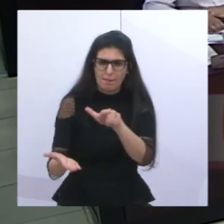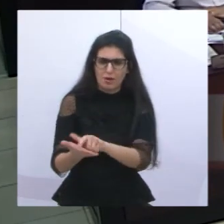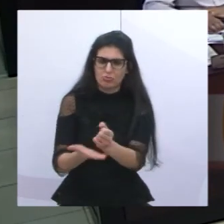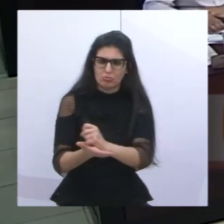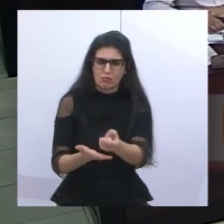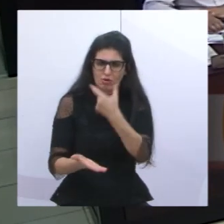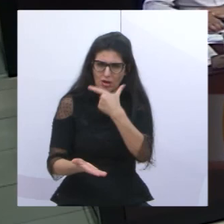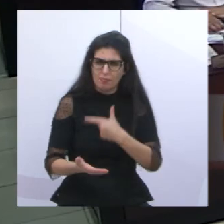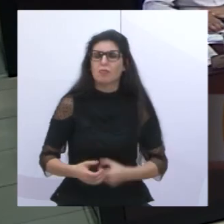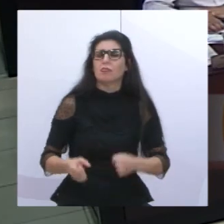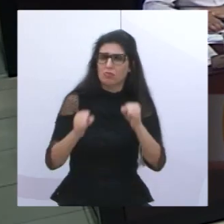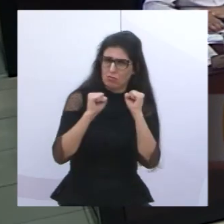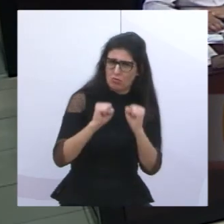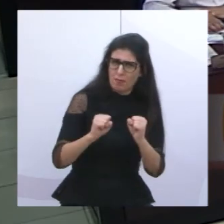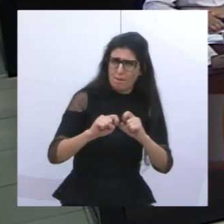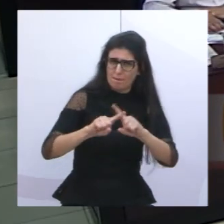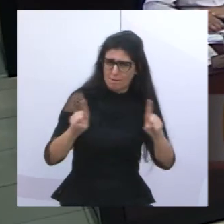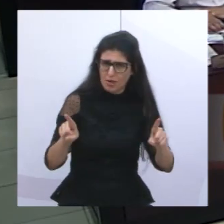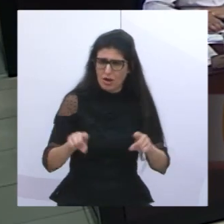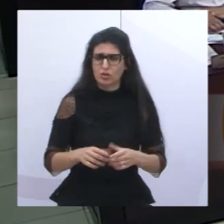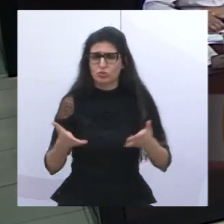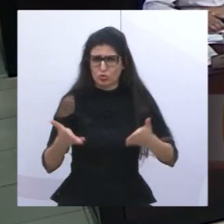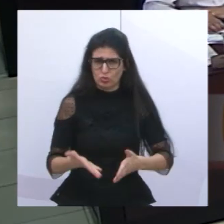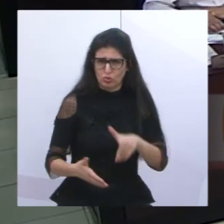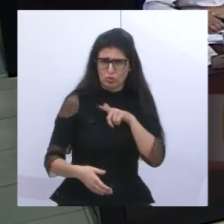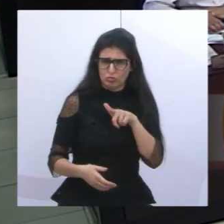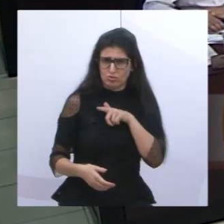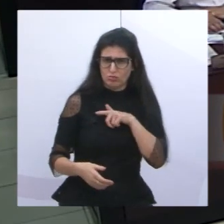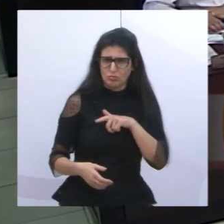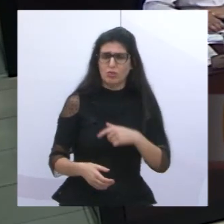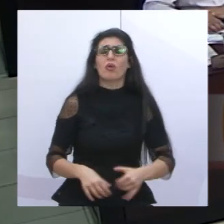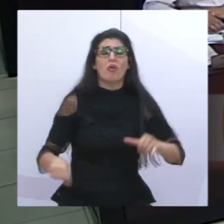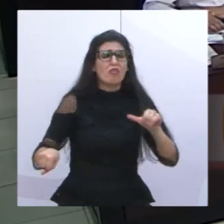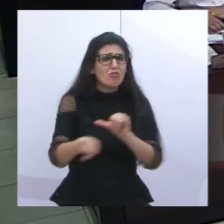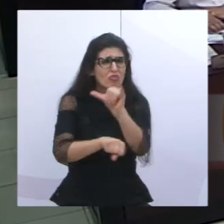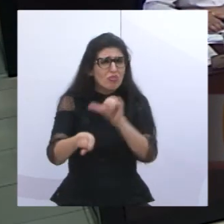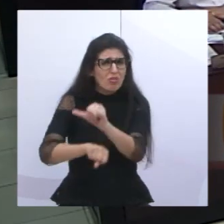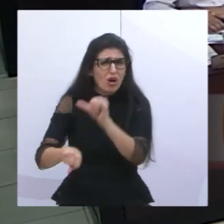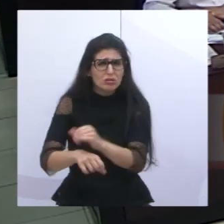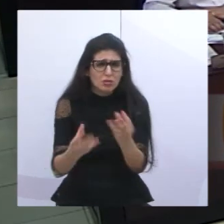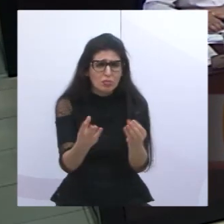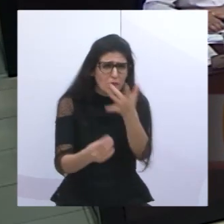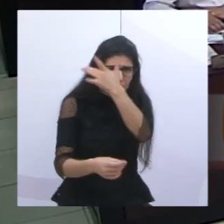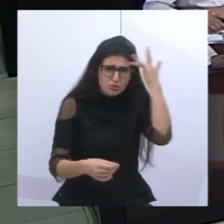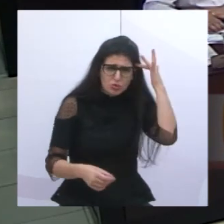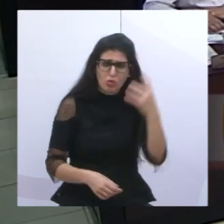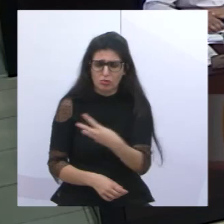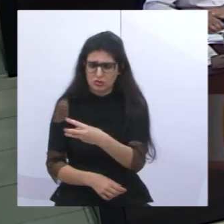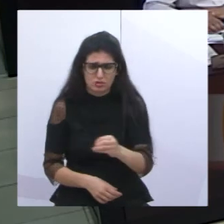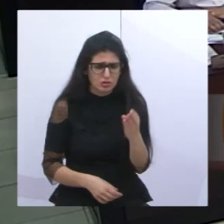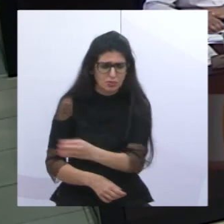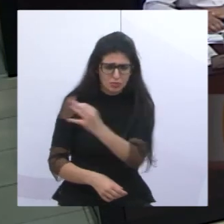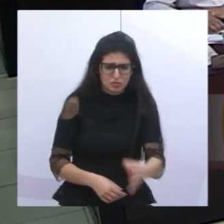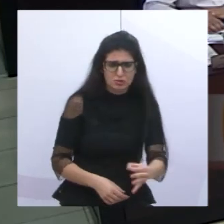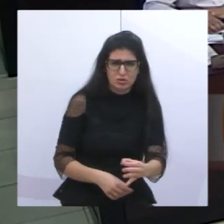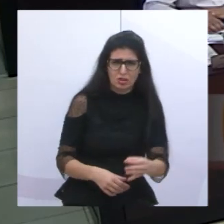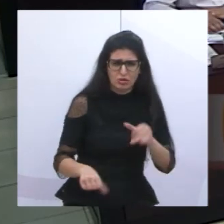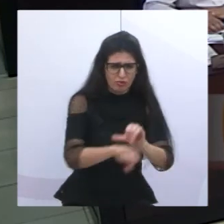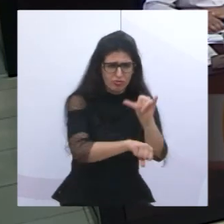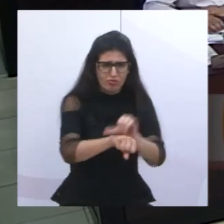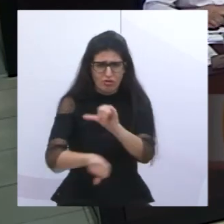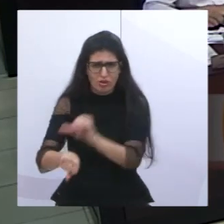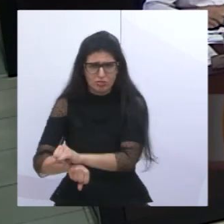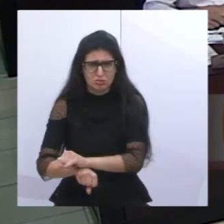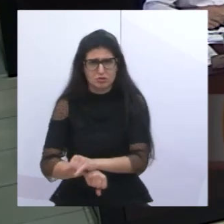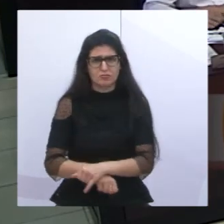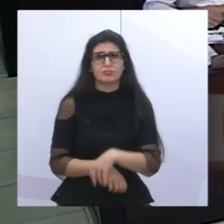até encurtar o caminho dele. Hoje, nós temos uma taxa de absenteísmo de 30%. Então, acho que todos têm que fazer essa parte. Então, de